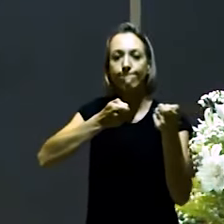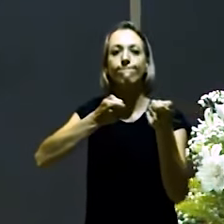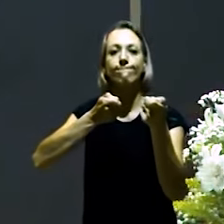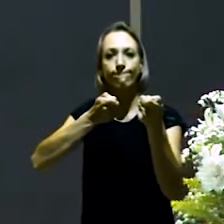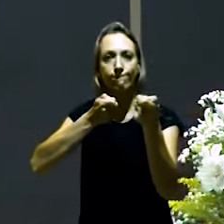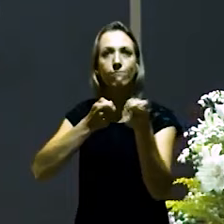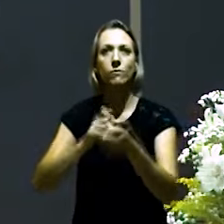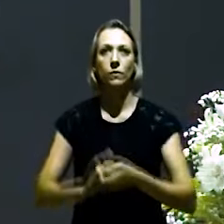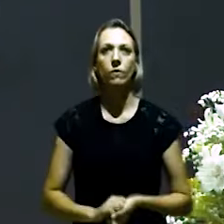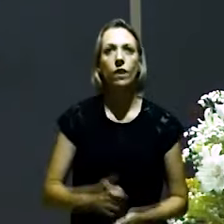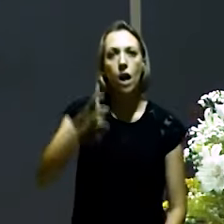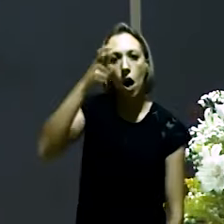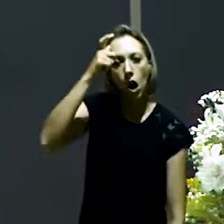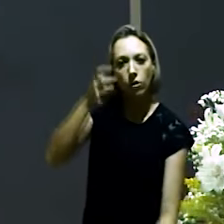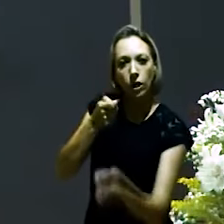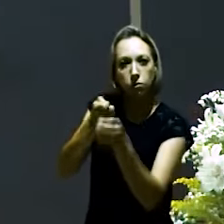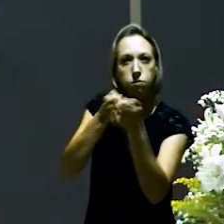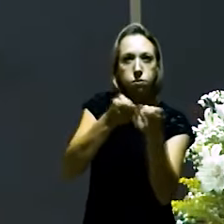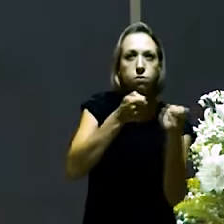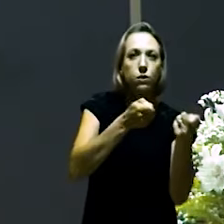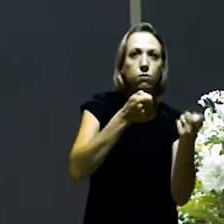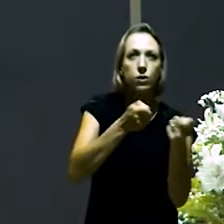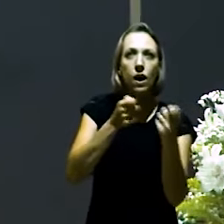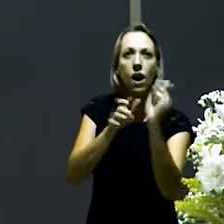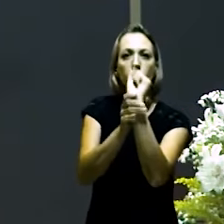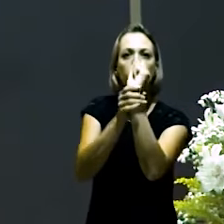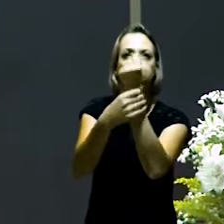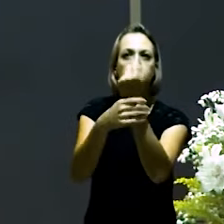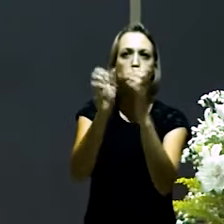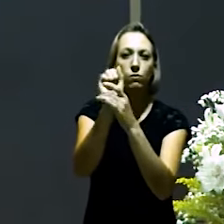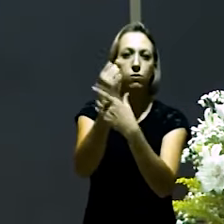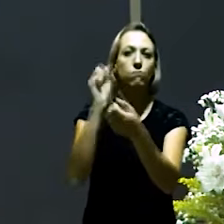nosso inimigo, ele dominou e escravizou a vida do homem,